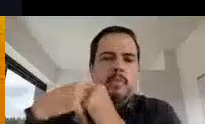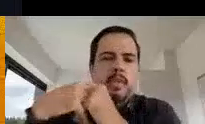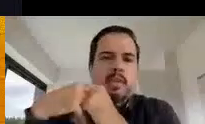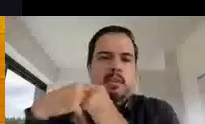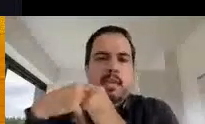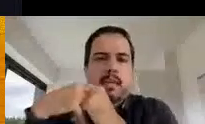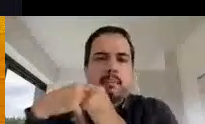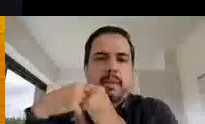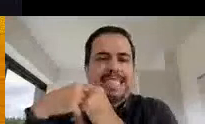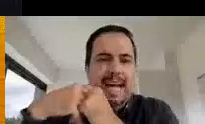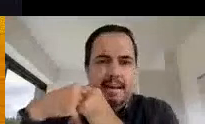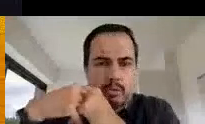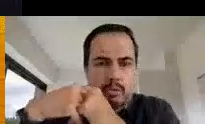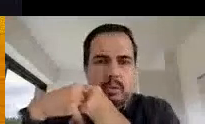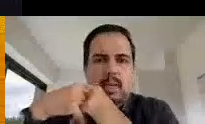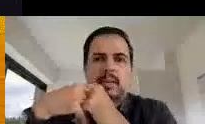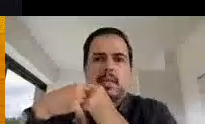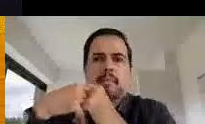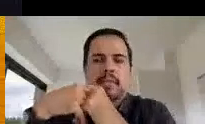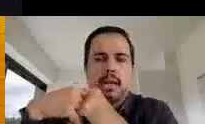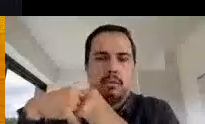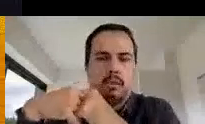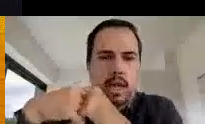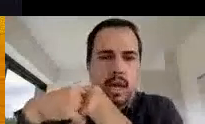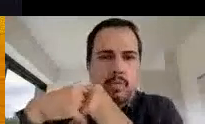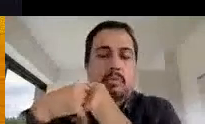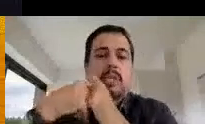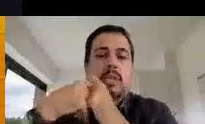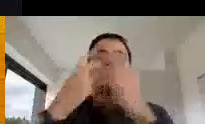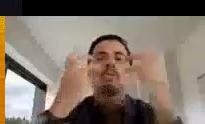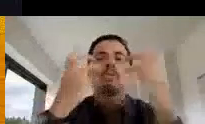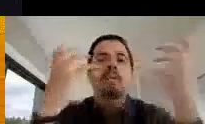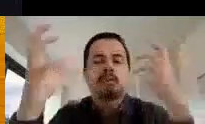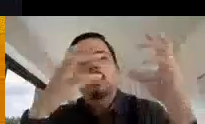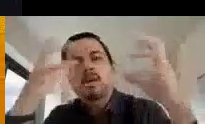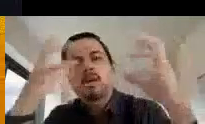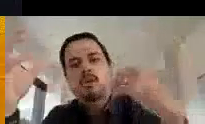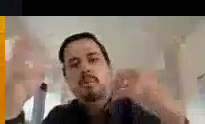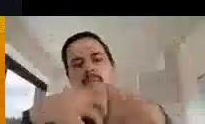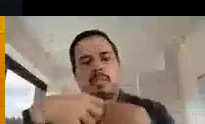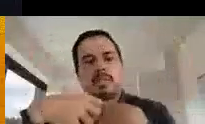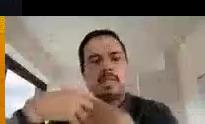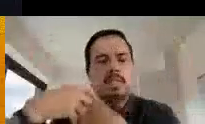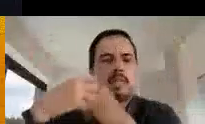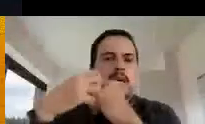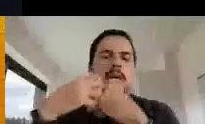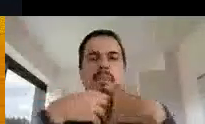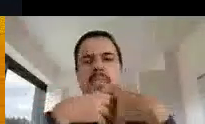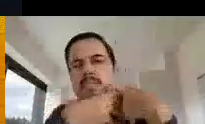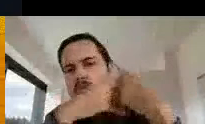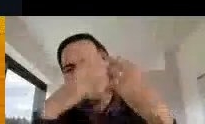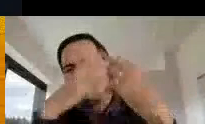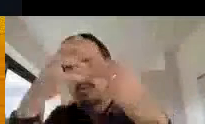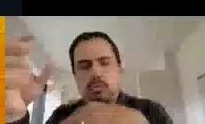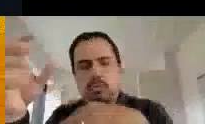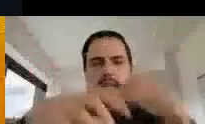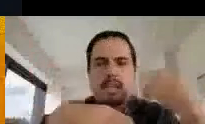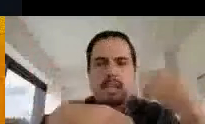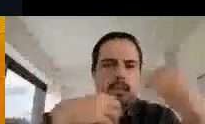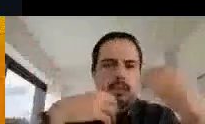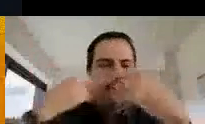formar e ser empresários, né, ser empresário contábil, não sei na economia como é que transita, mas se